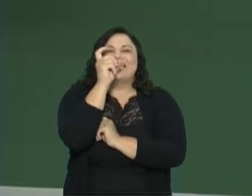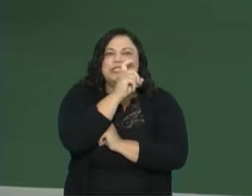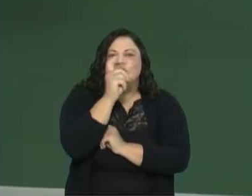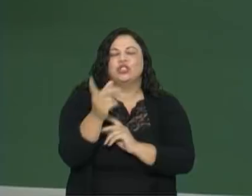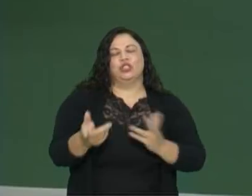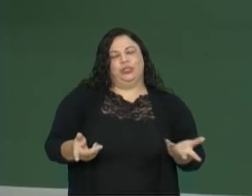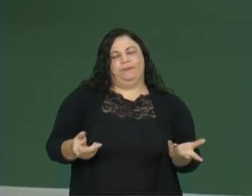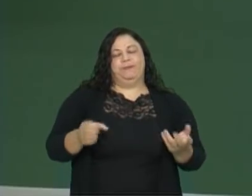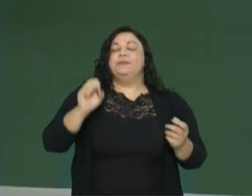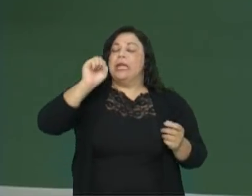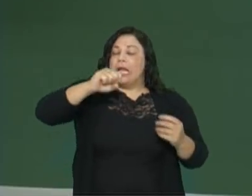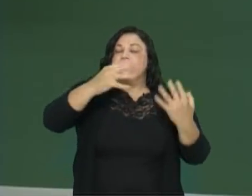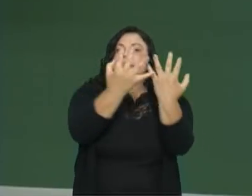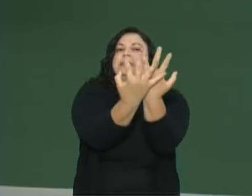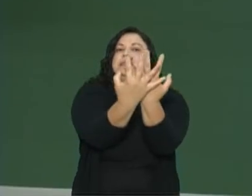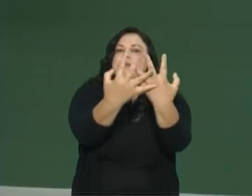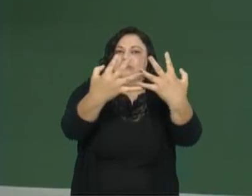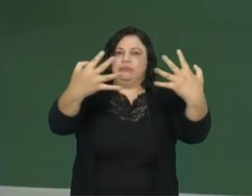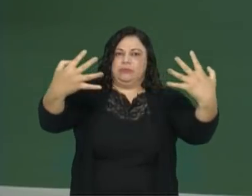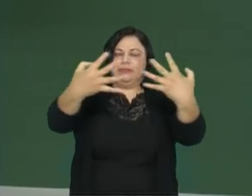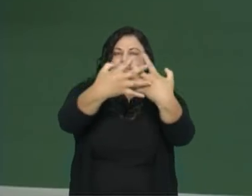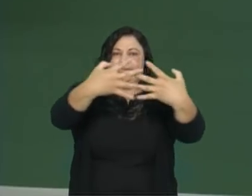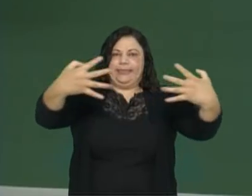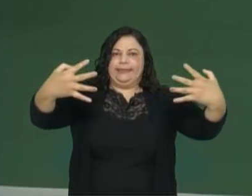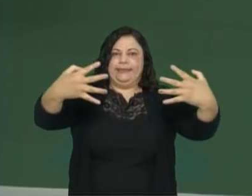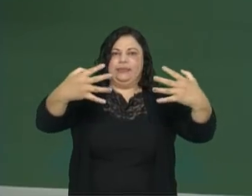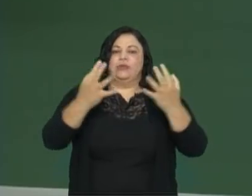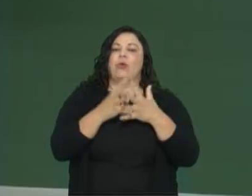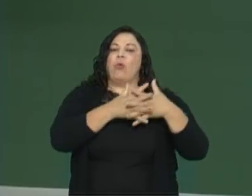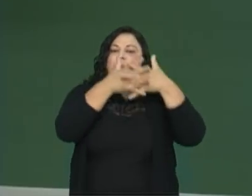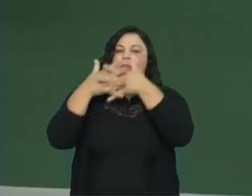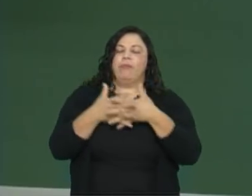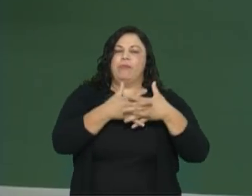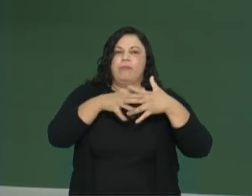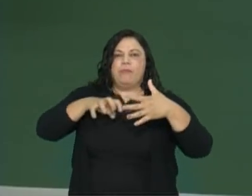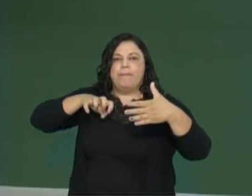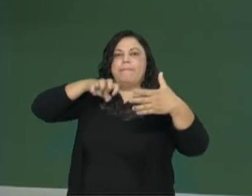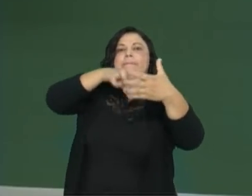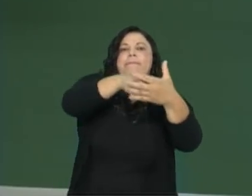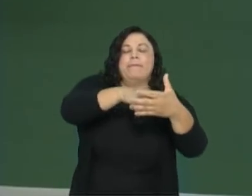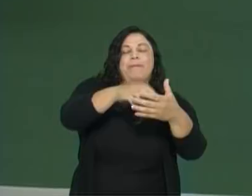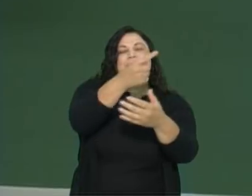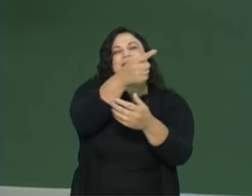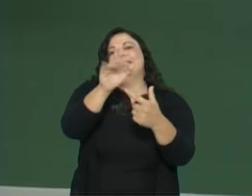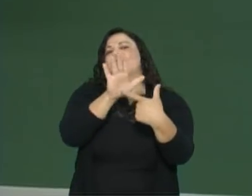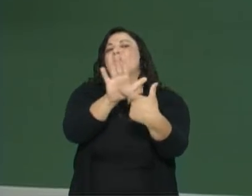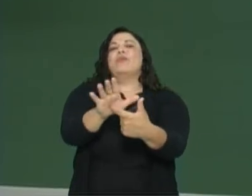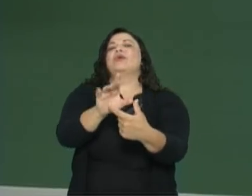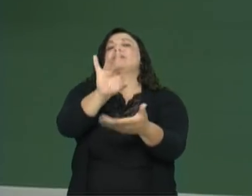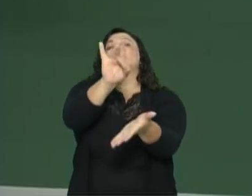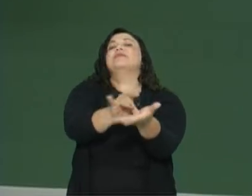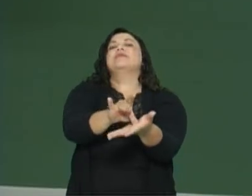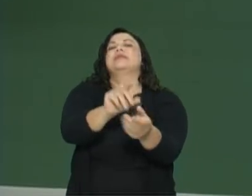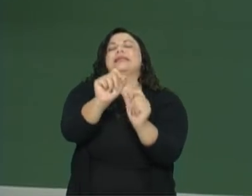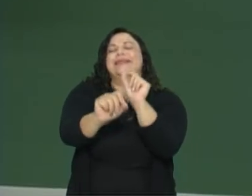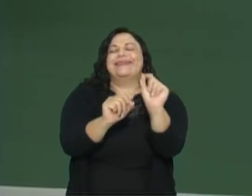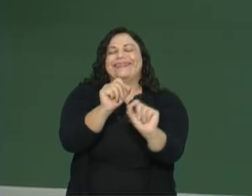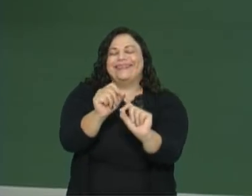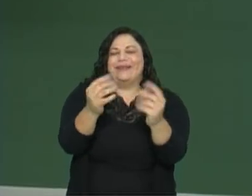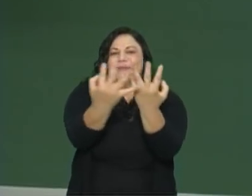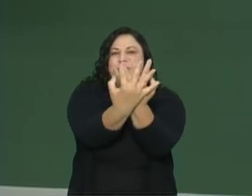segura um caminhão a 60 km por hora, mas ele não revela do que ela é feita. E ele faz outros produtos